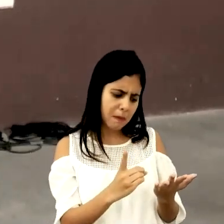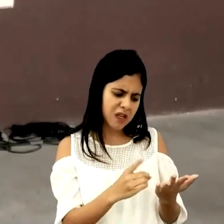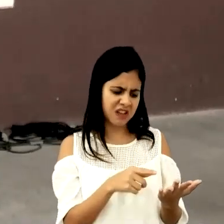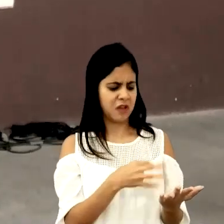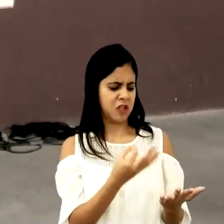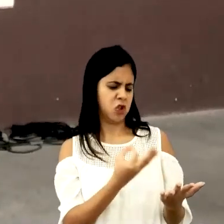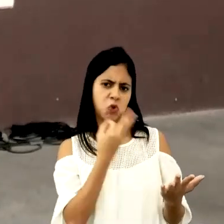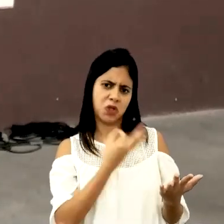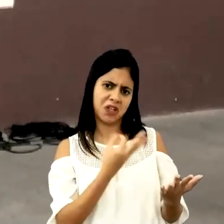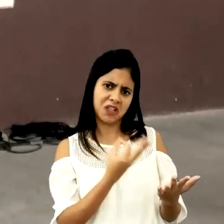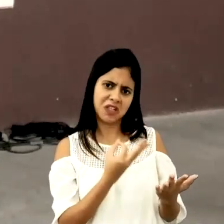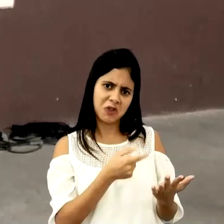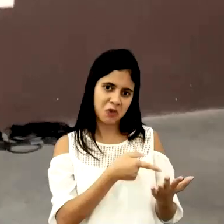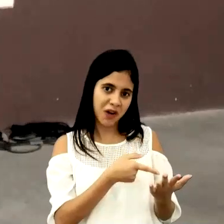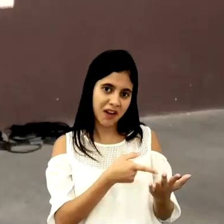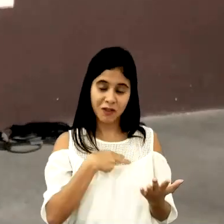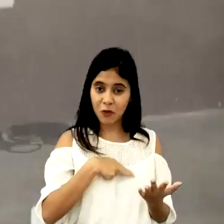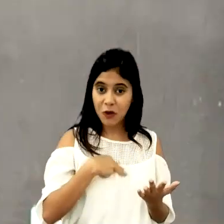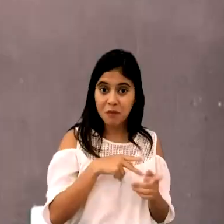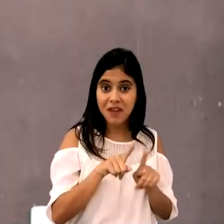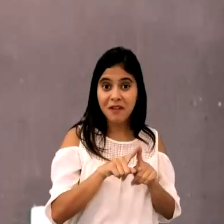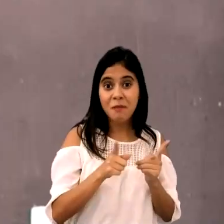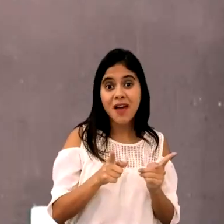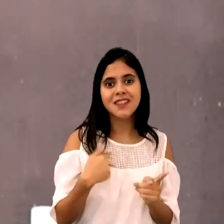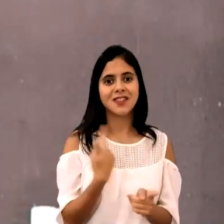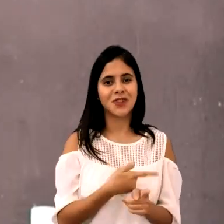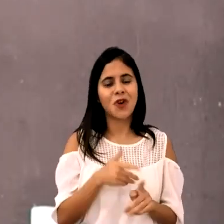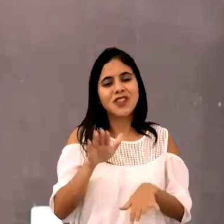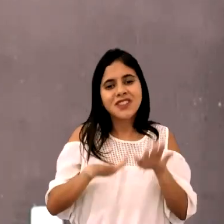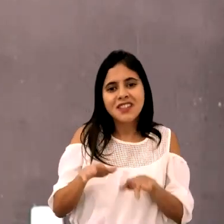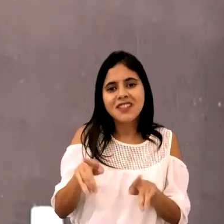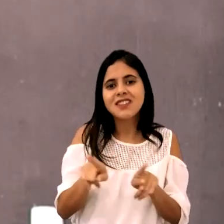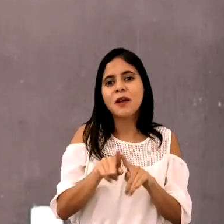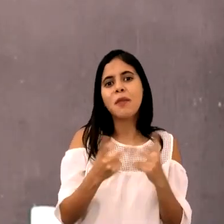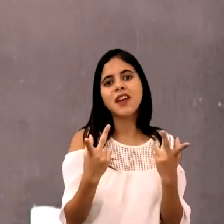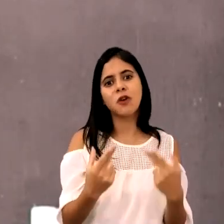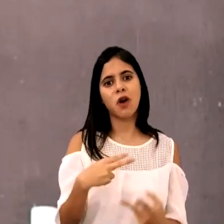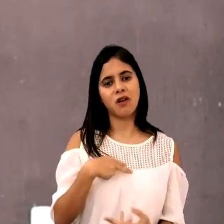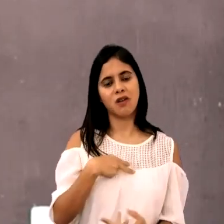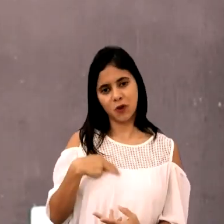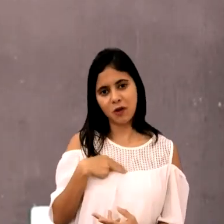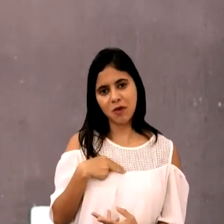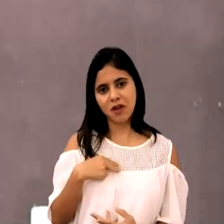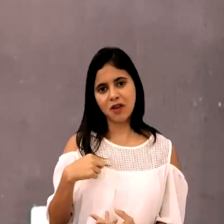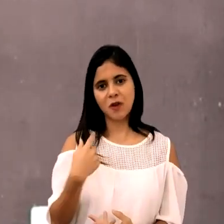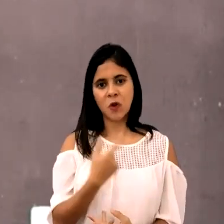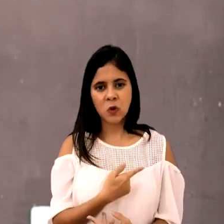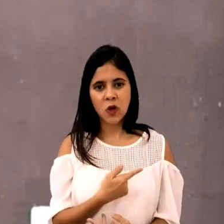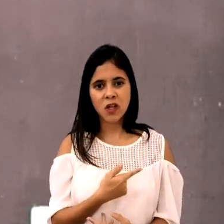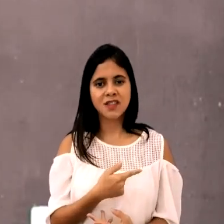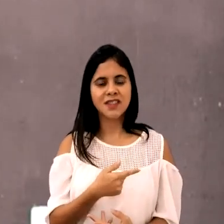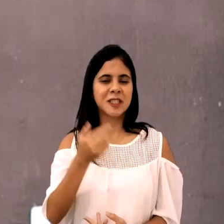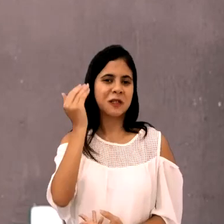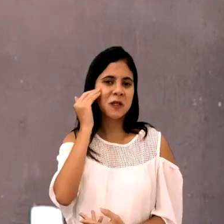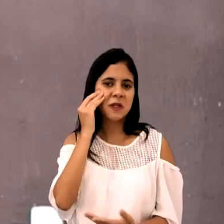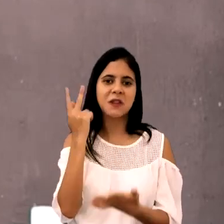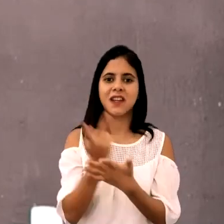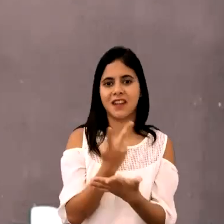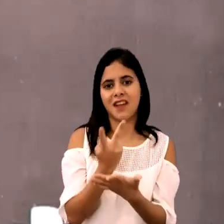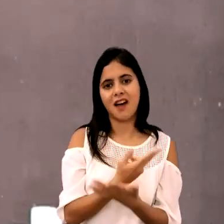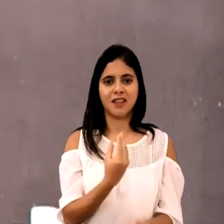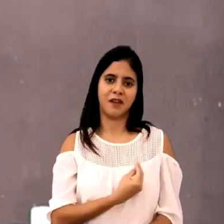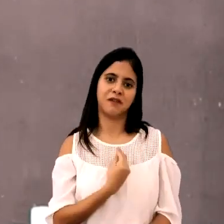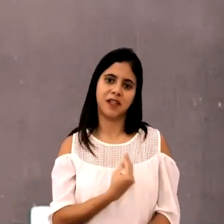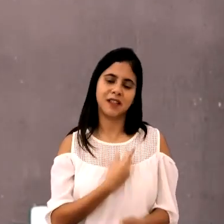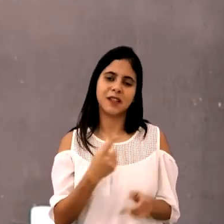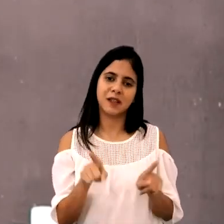aqui para nós e julgá-lo. Mas muitas vezes nós somos igual a Noemi. Fazemos leituras complicadas a respeito